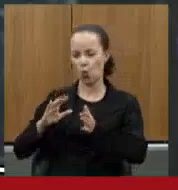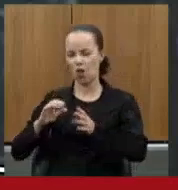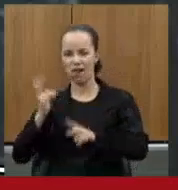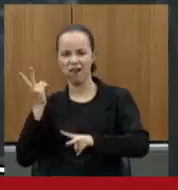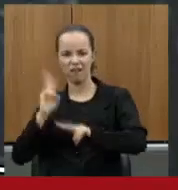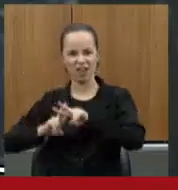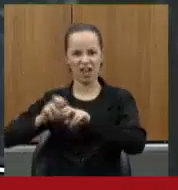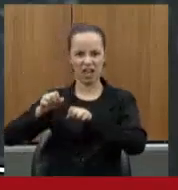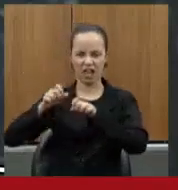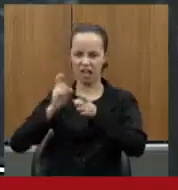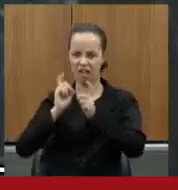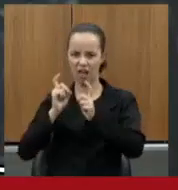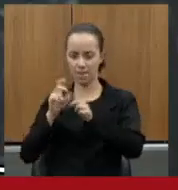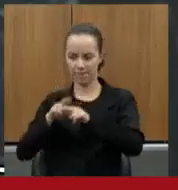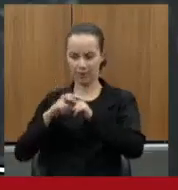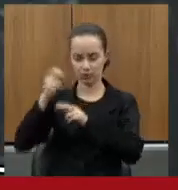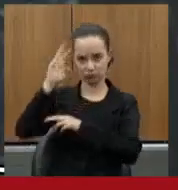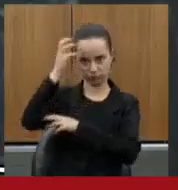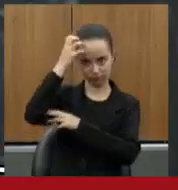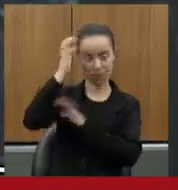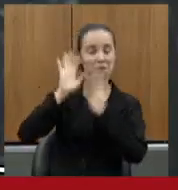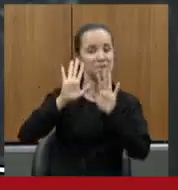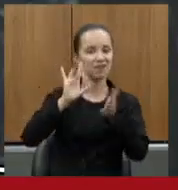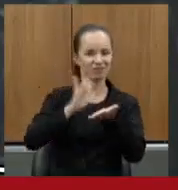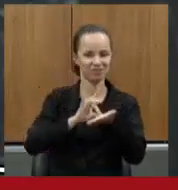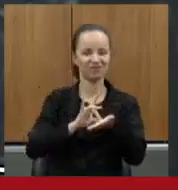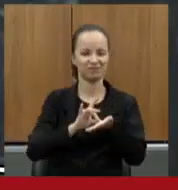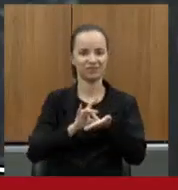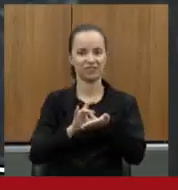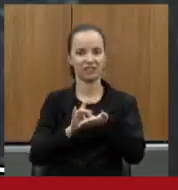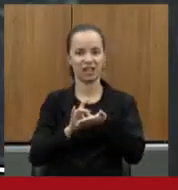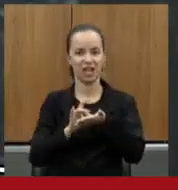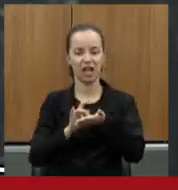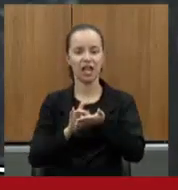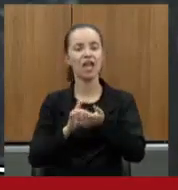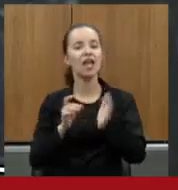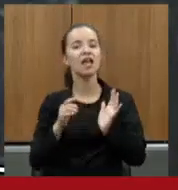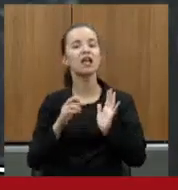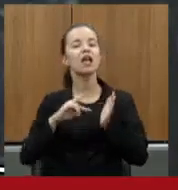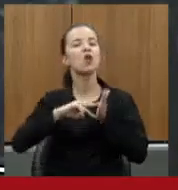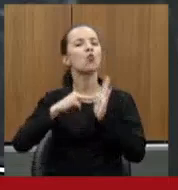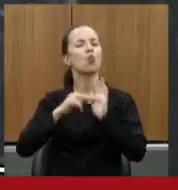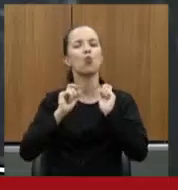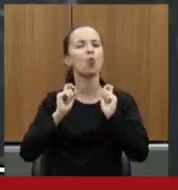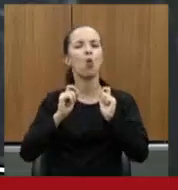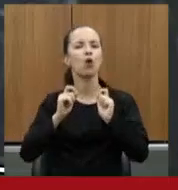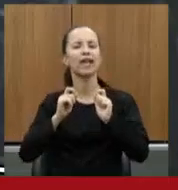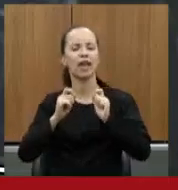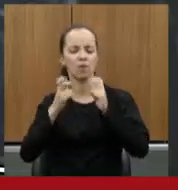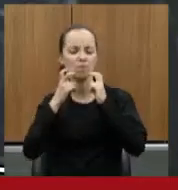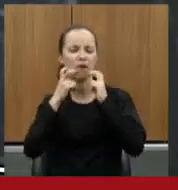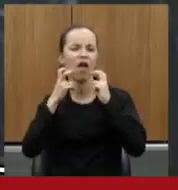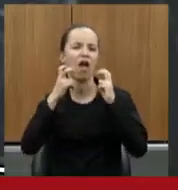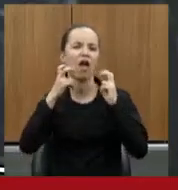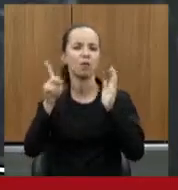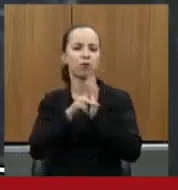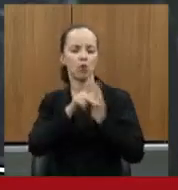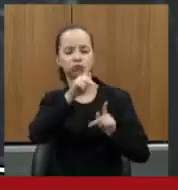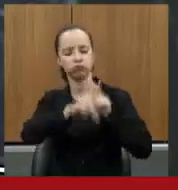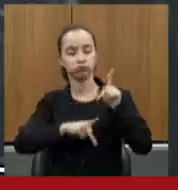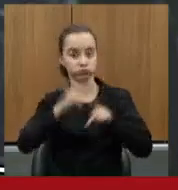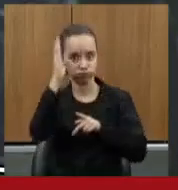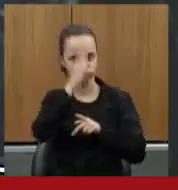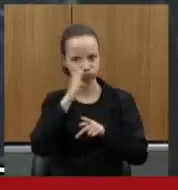foi fechada pelo imperador, na verdade, ela refletiu o clamor do povo, o clamor da pátria,